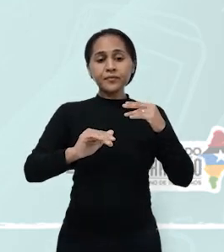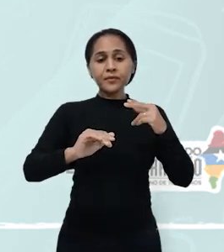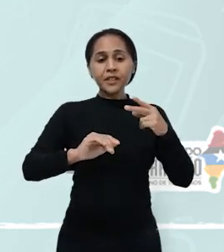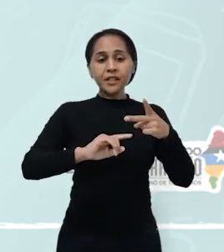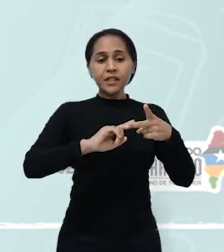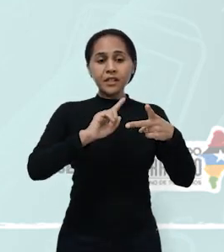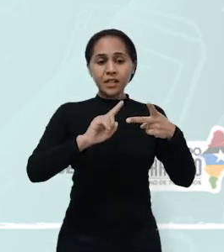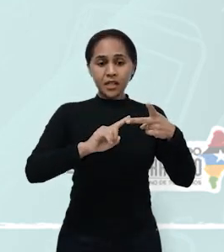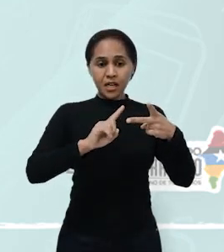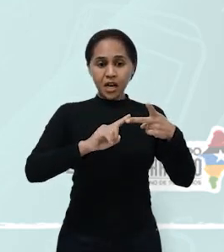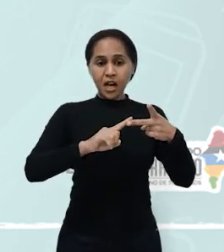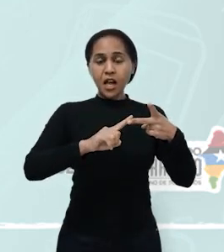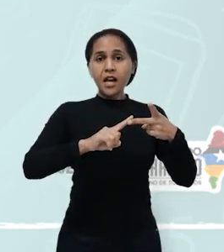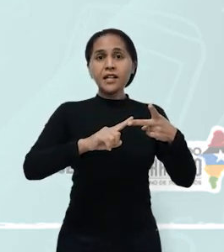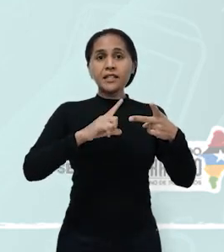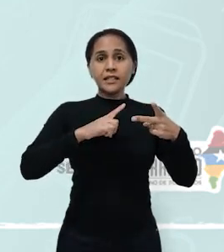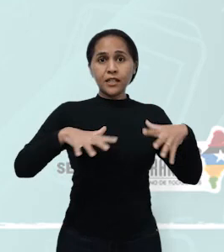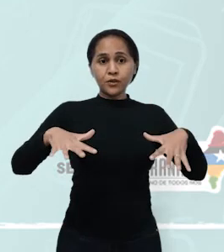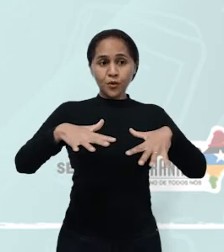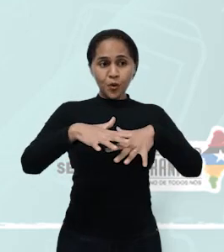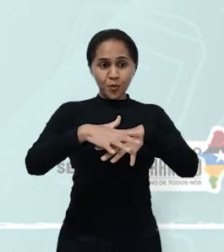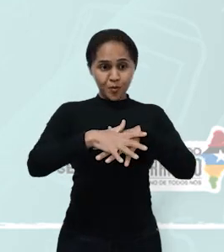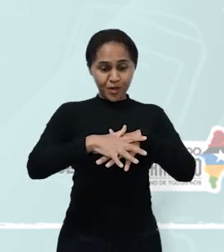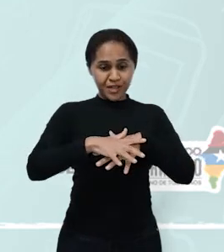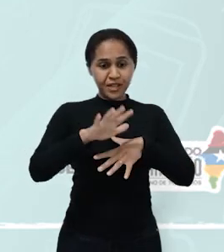e isomeria espacial ou